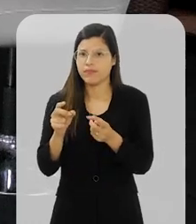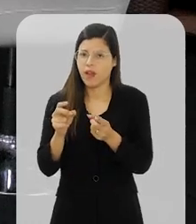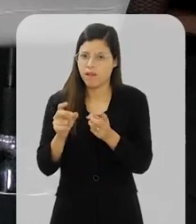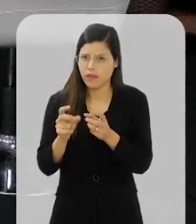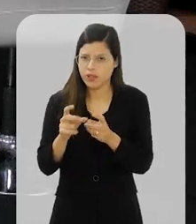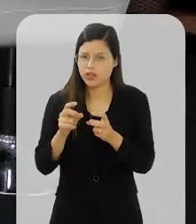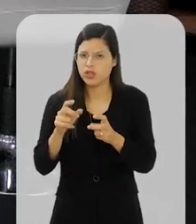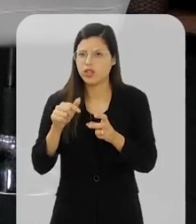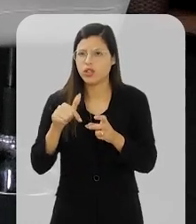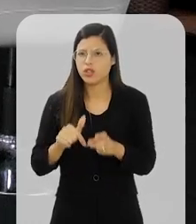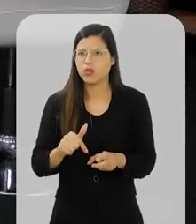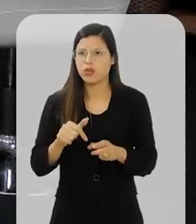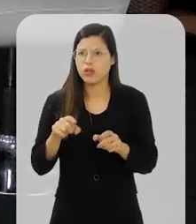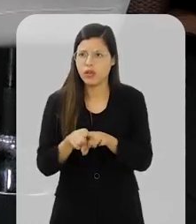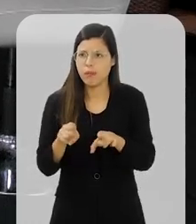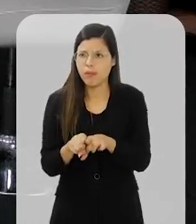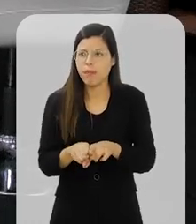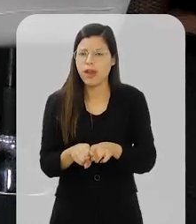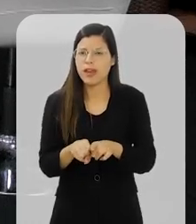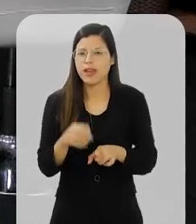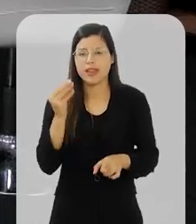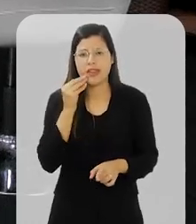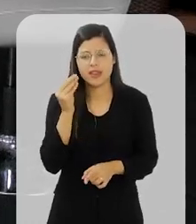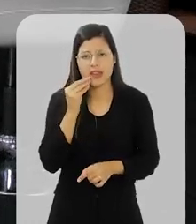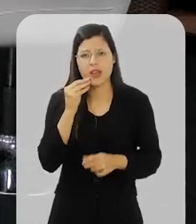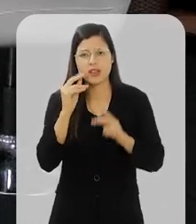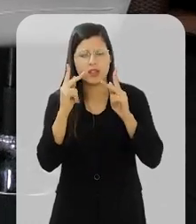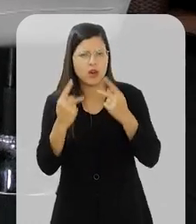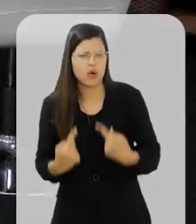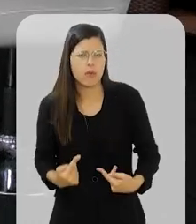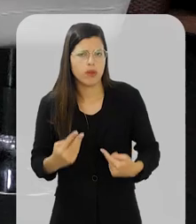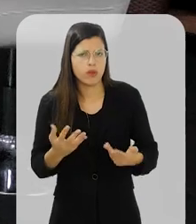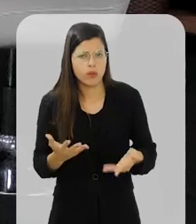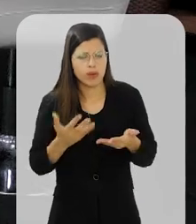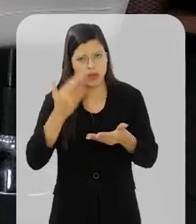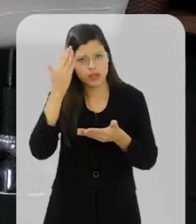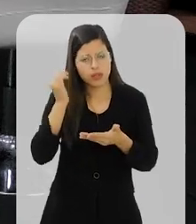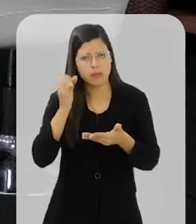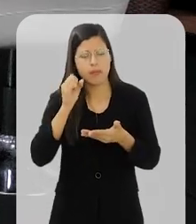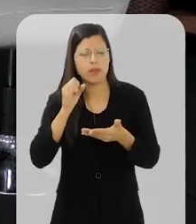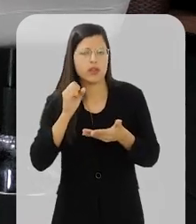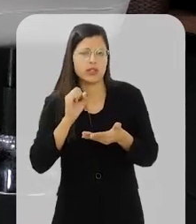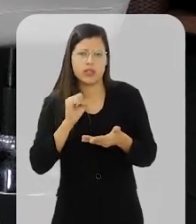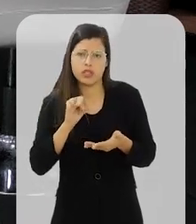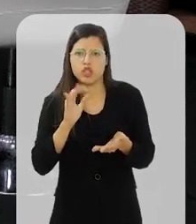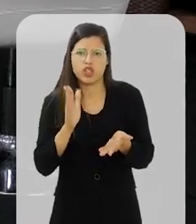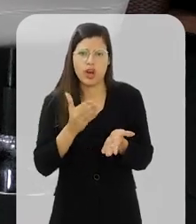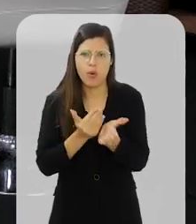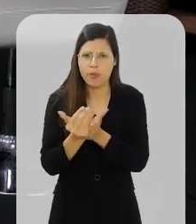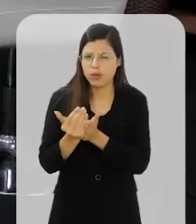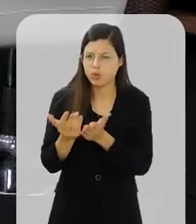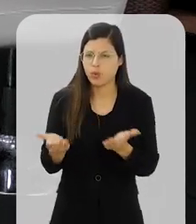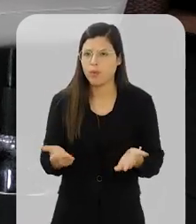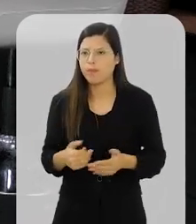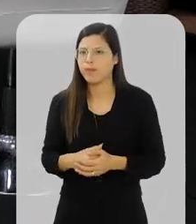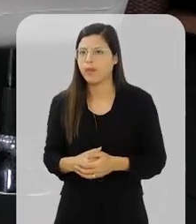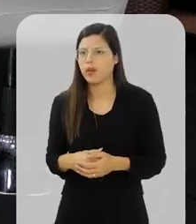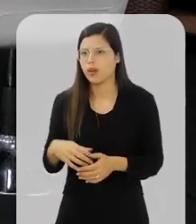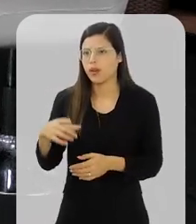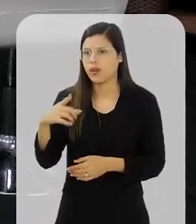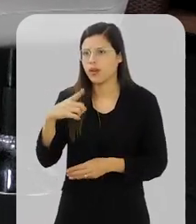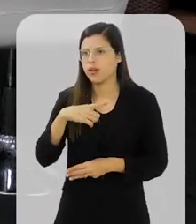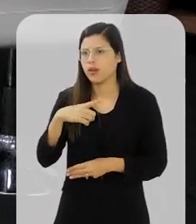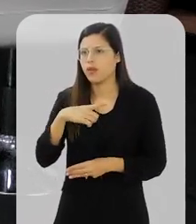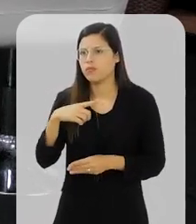vão ser feitos testes em seres humanos, né? Eu queria saber se isso já começou, qual é a previsão aí para frente. Ele tem